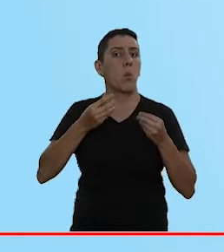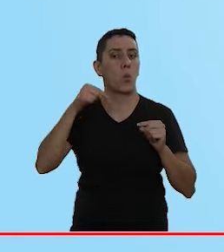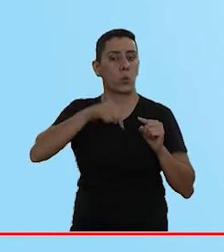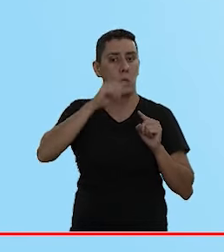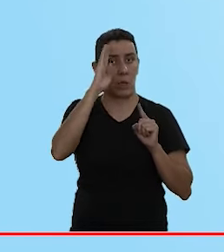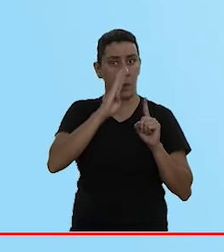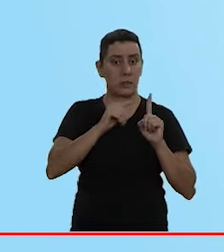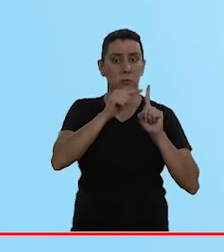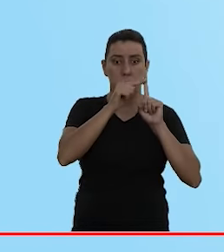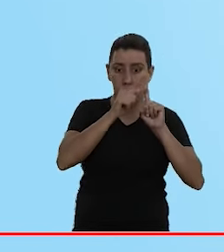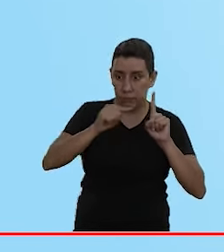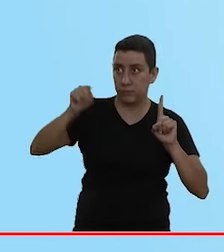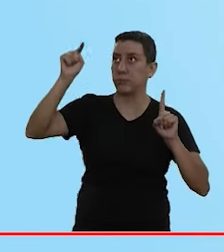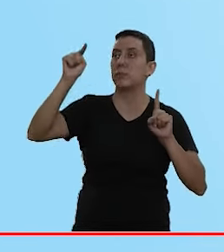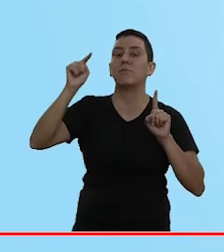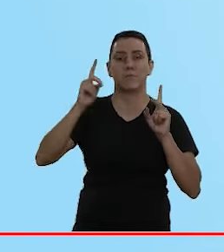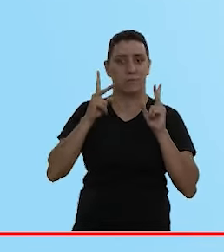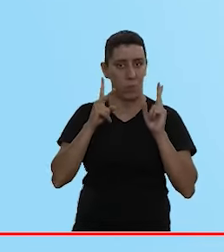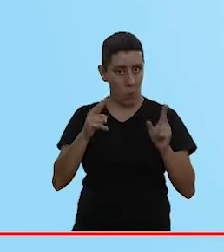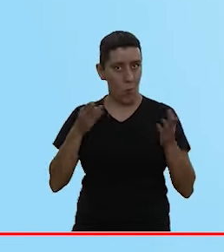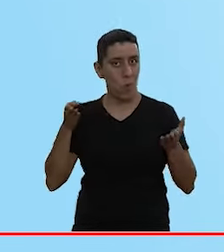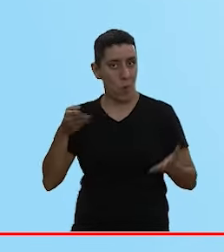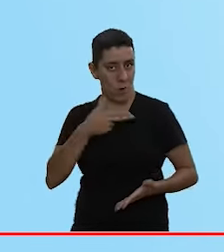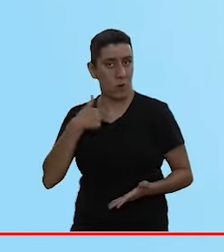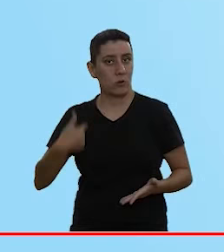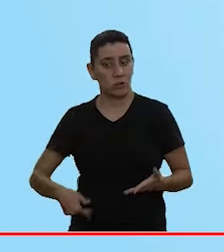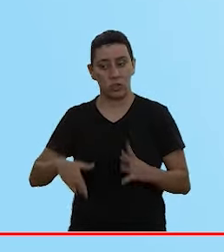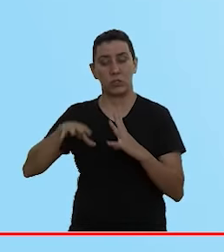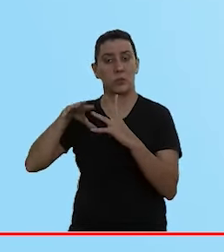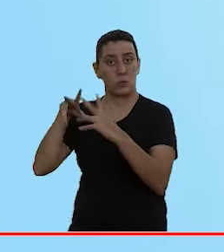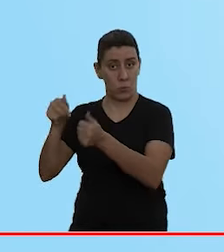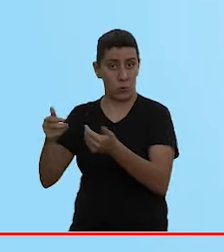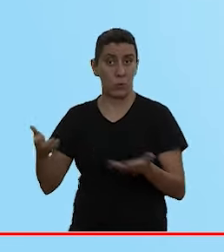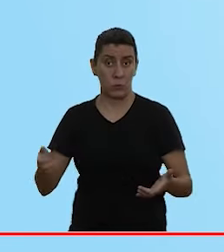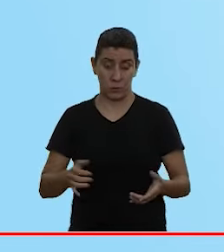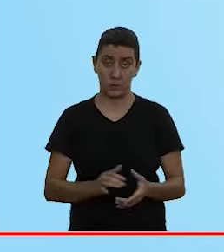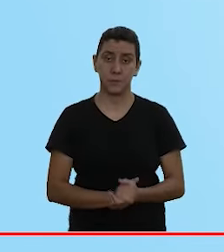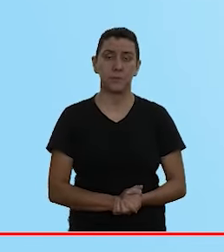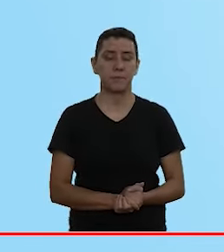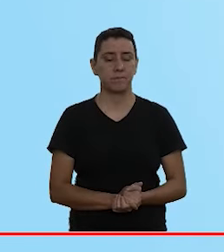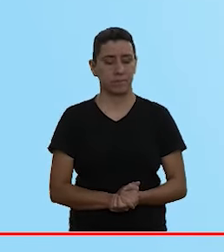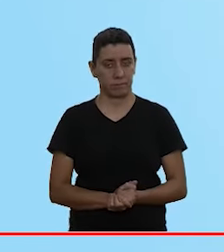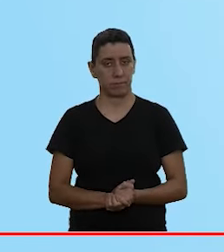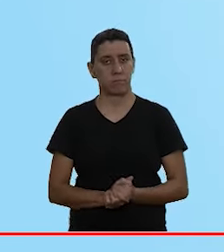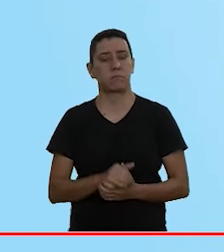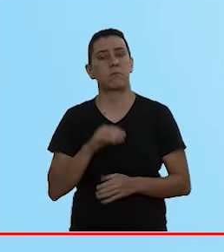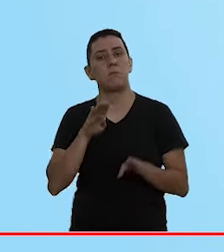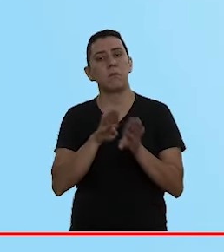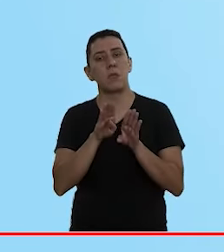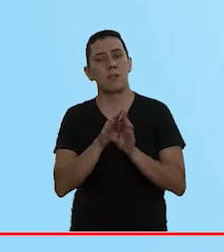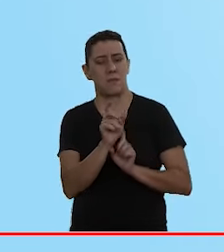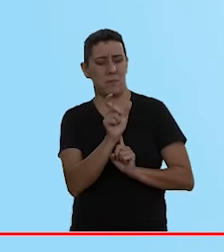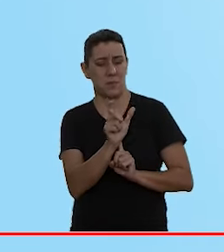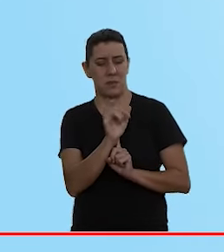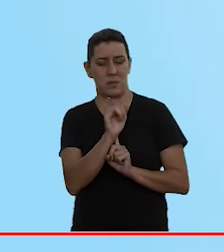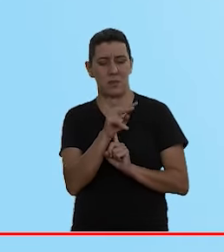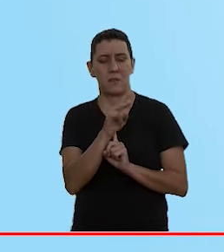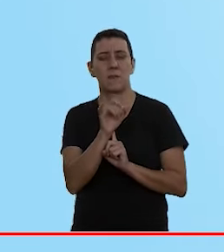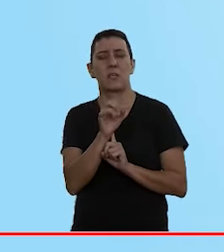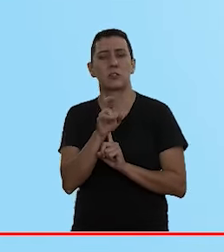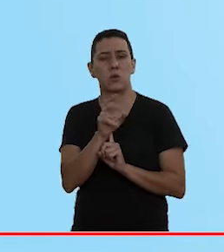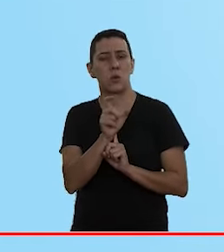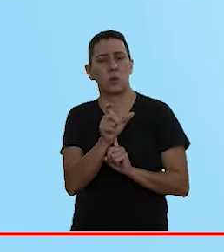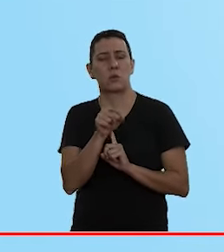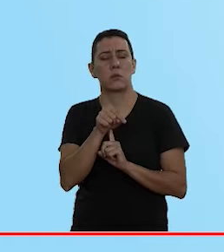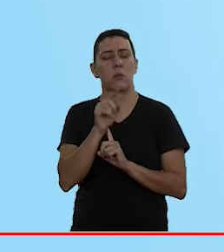Brasil. Falando um pouco sobre o mercado de inversores, né, especificamente, que é onde a Huawei atua,